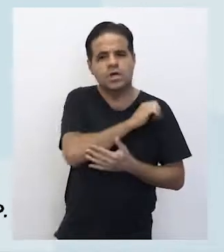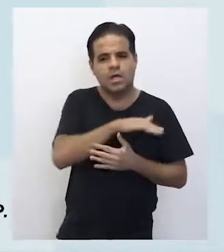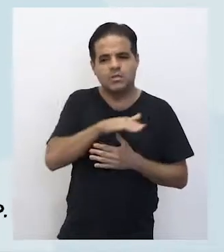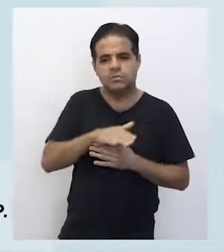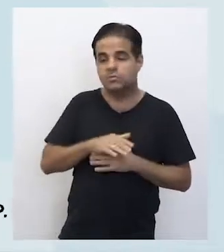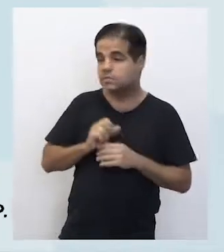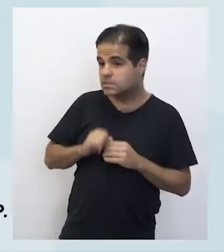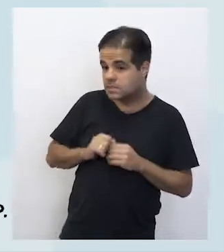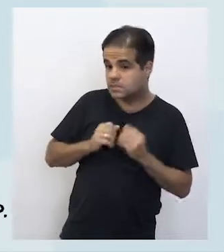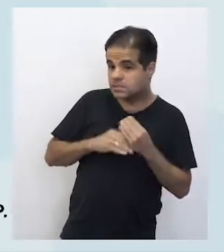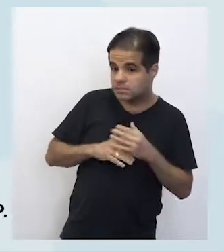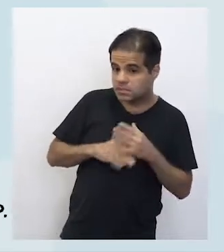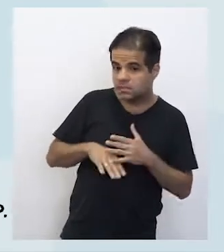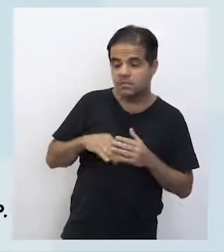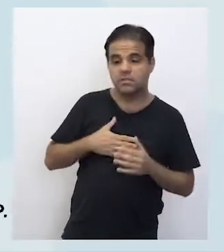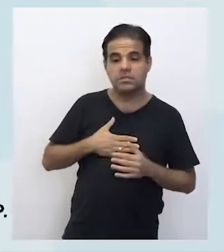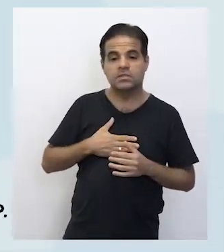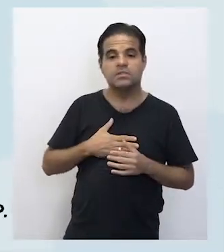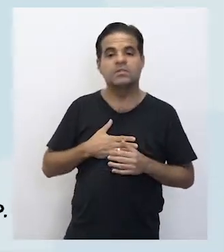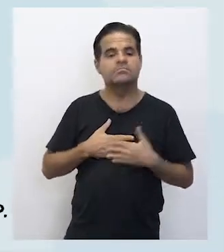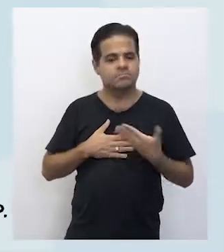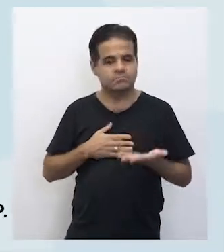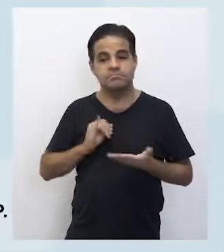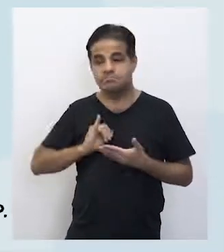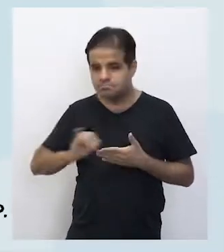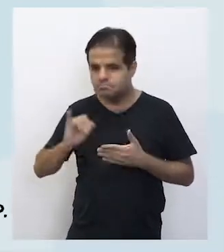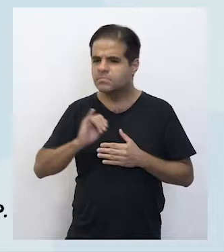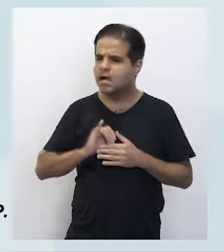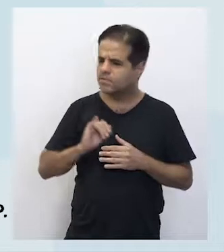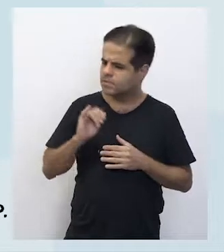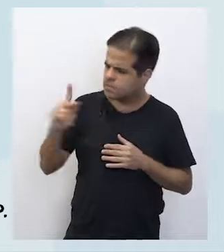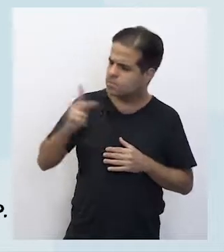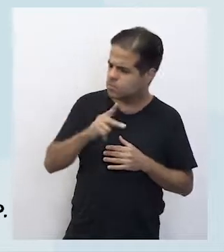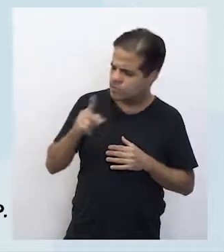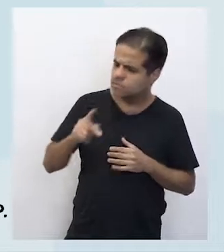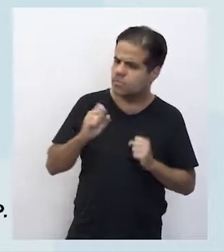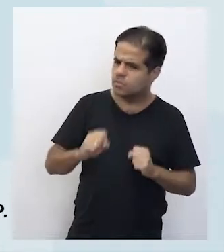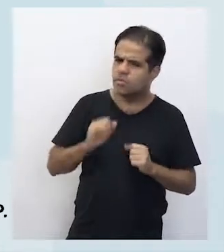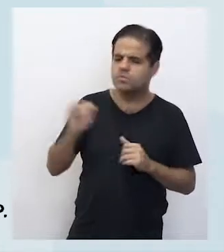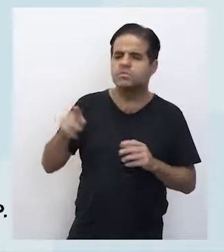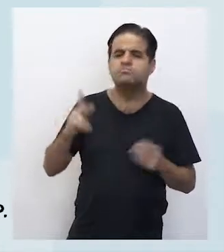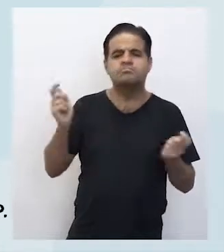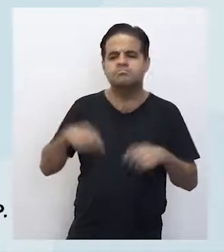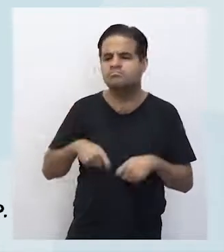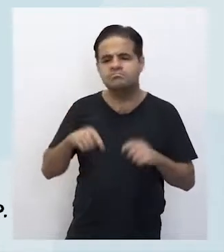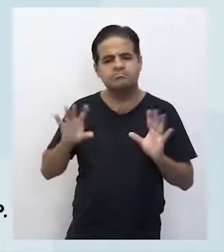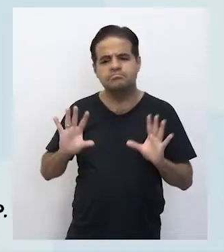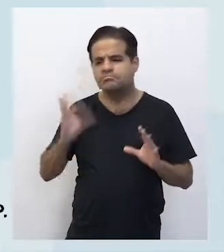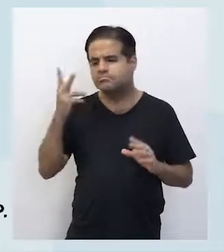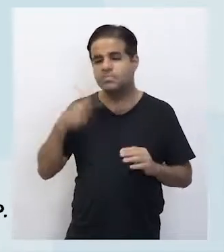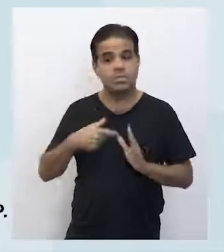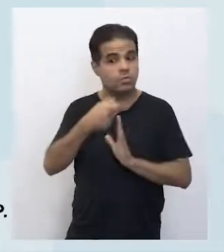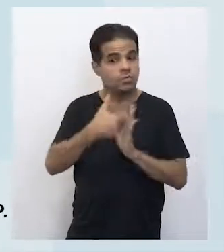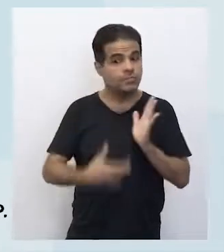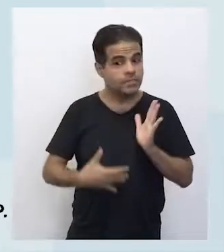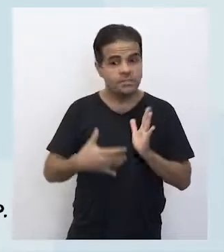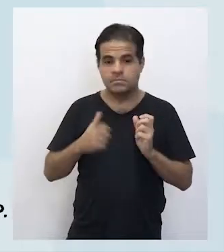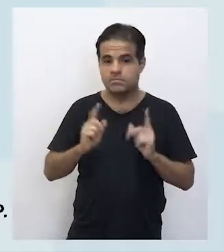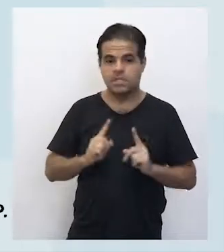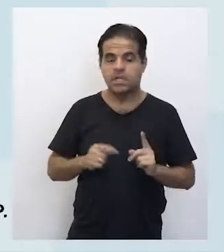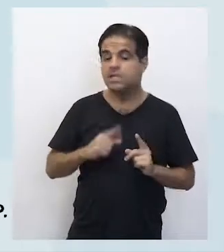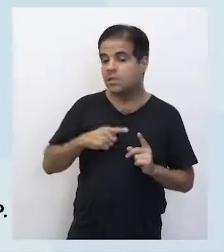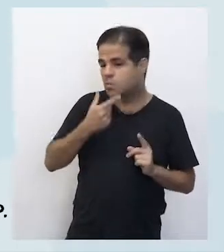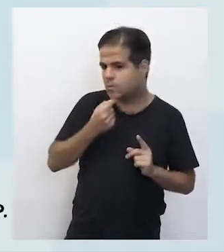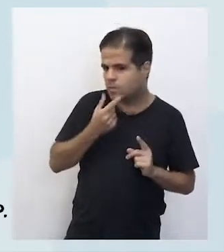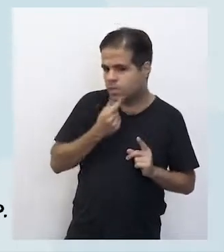no chatinho, no little chat, comunique ao seu professor aí. Qual a possível causa? Aliás, eu nem fiz a descrição da imagem. Temos um